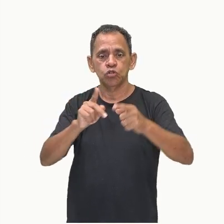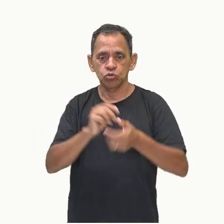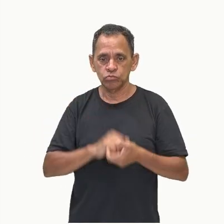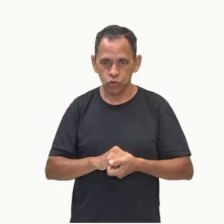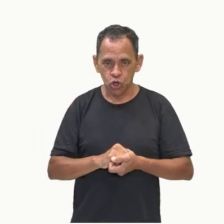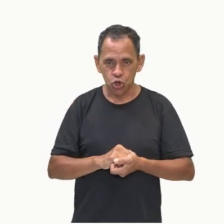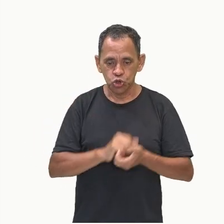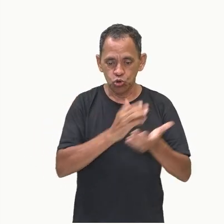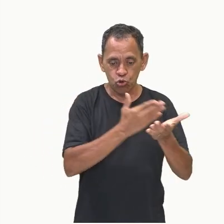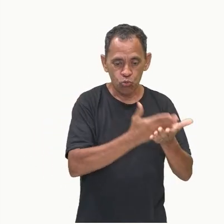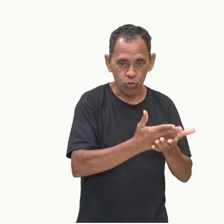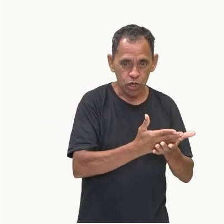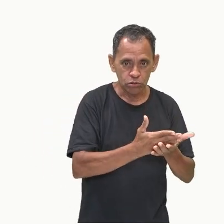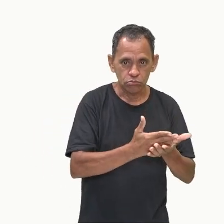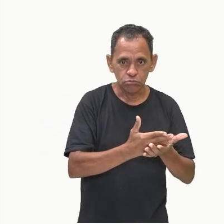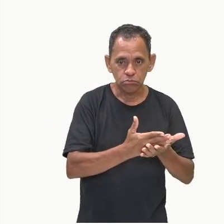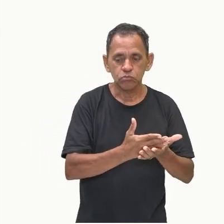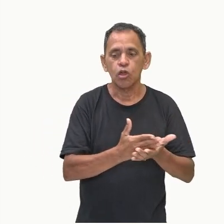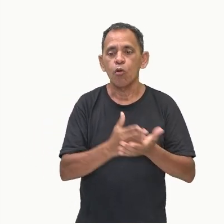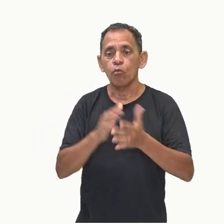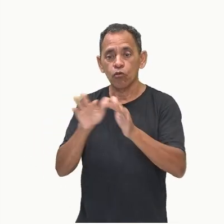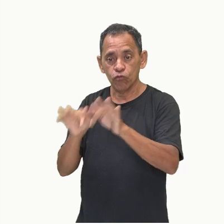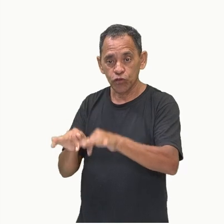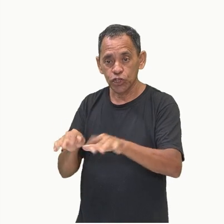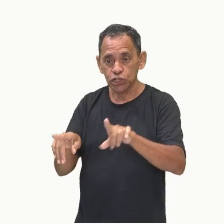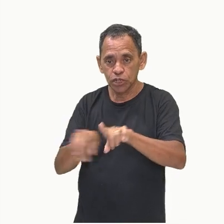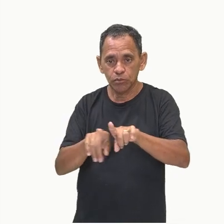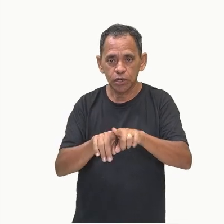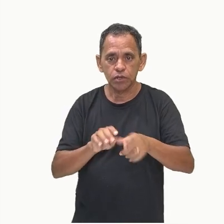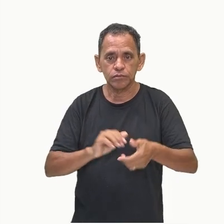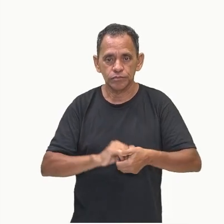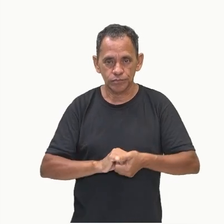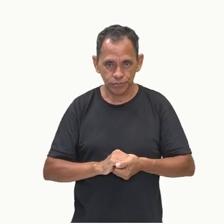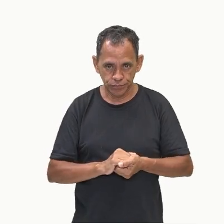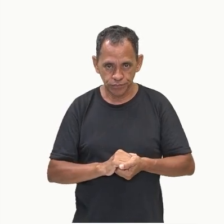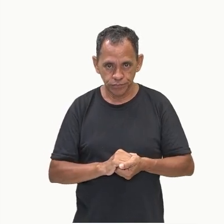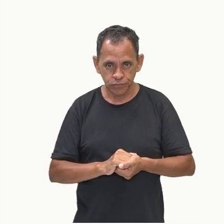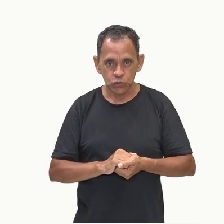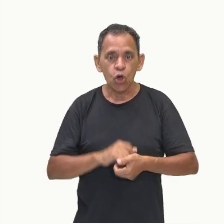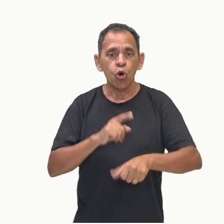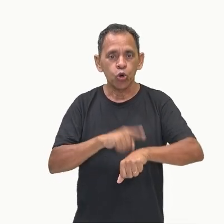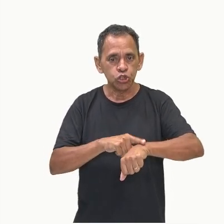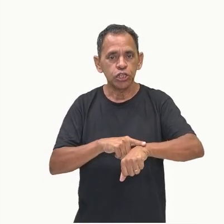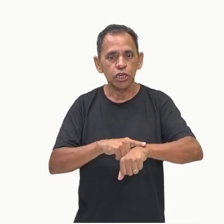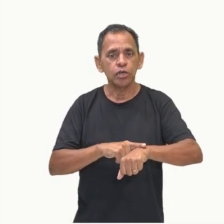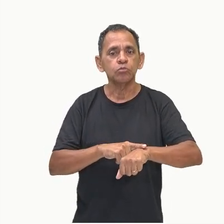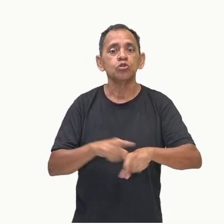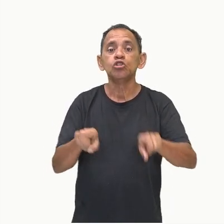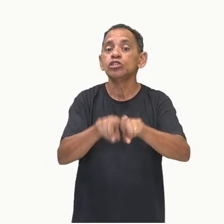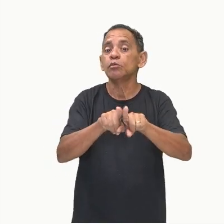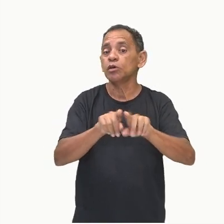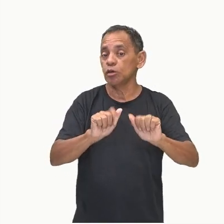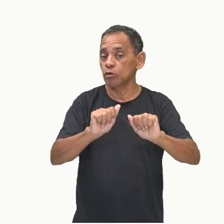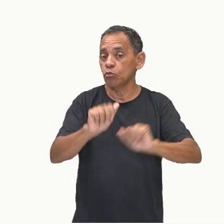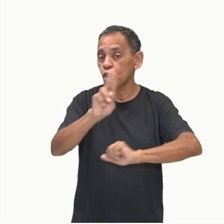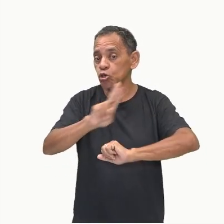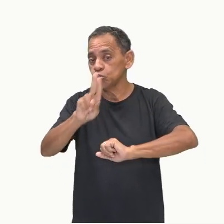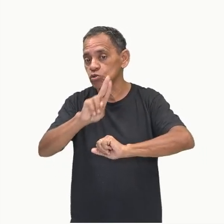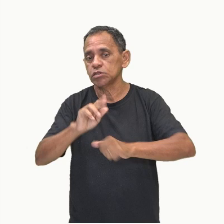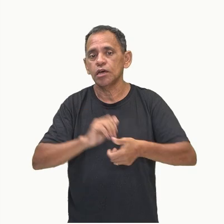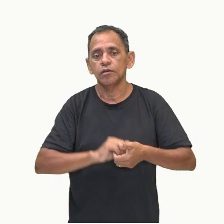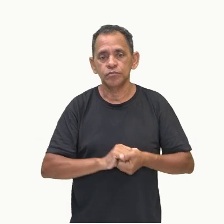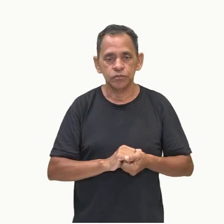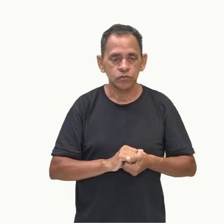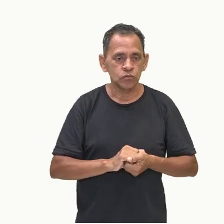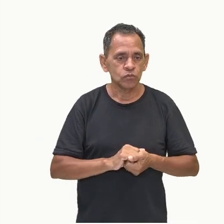delt a diferença do tempo final pelo tempo Inicial já a posição final